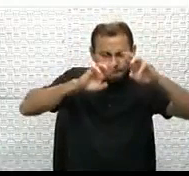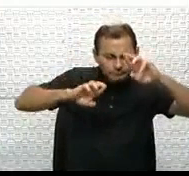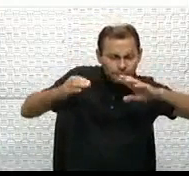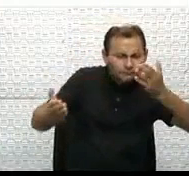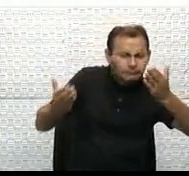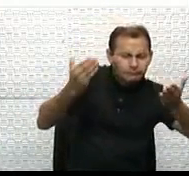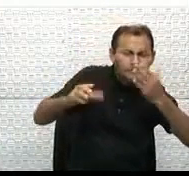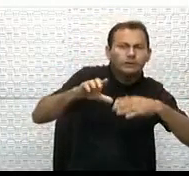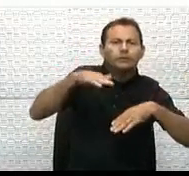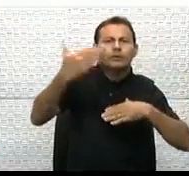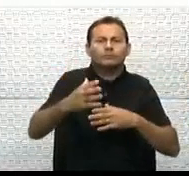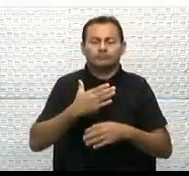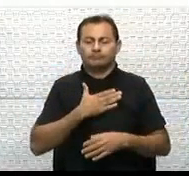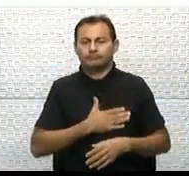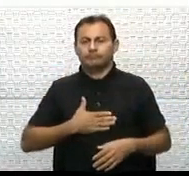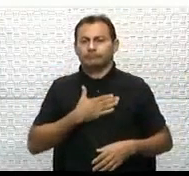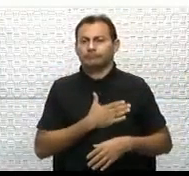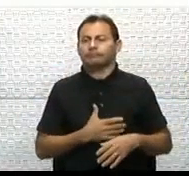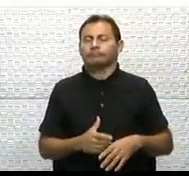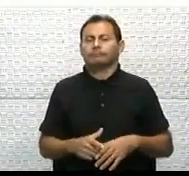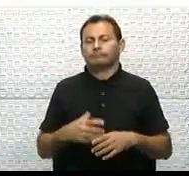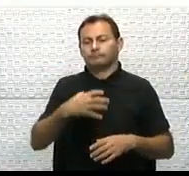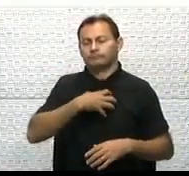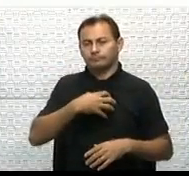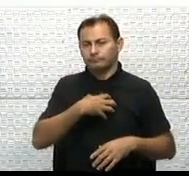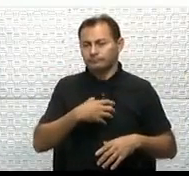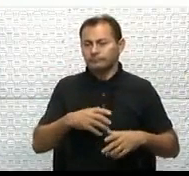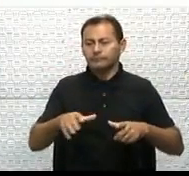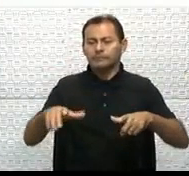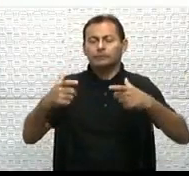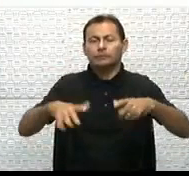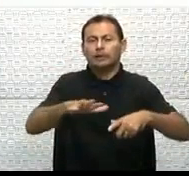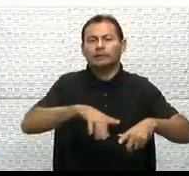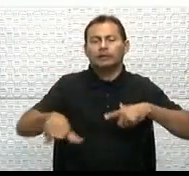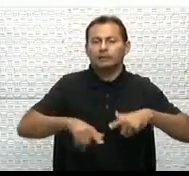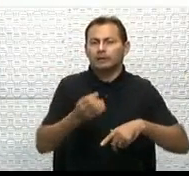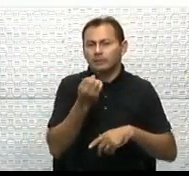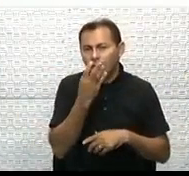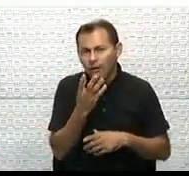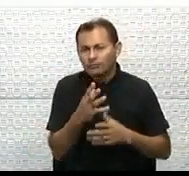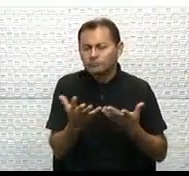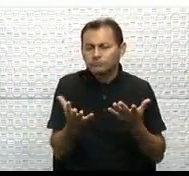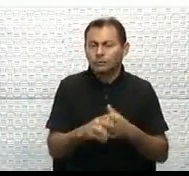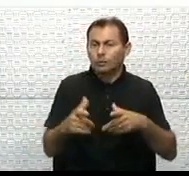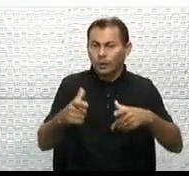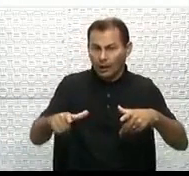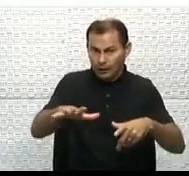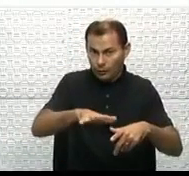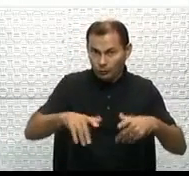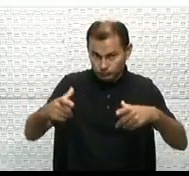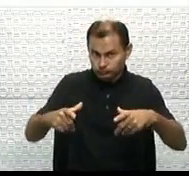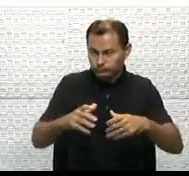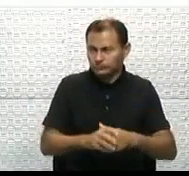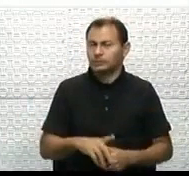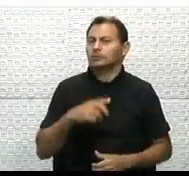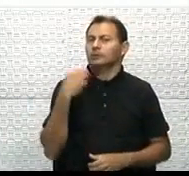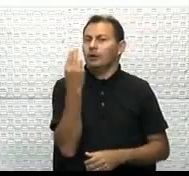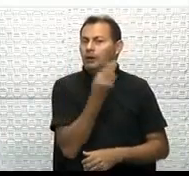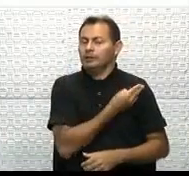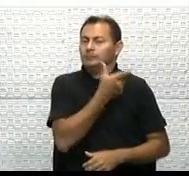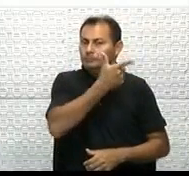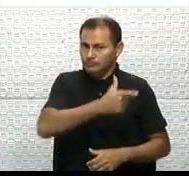qual pontuação a satisfação em relação às condições de trabalho. Lembrando que, novamente, nós vamos